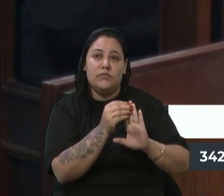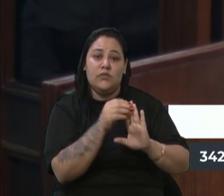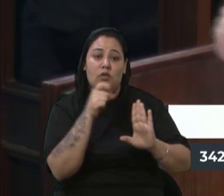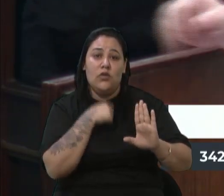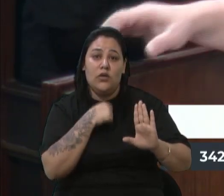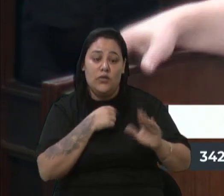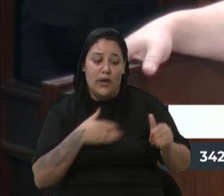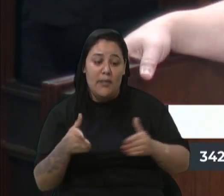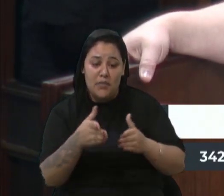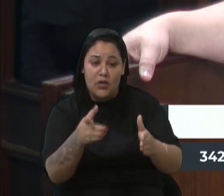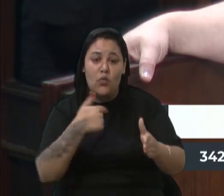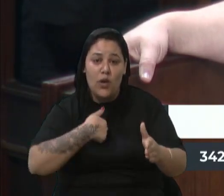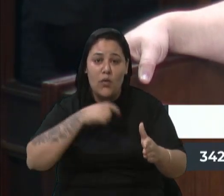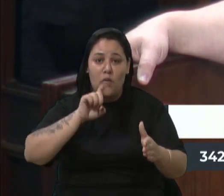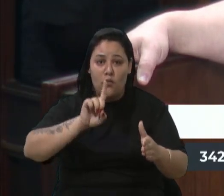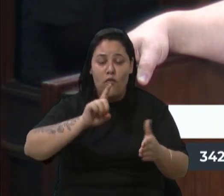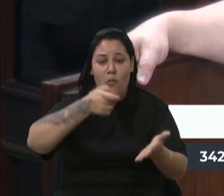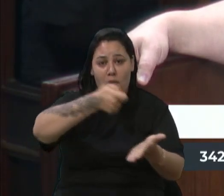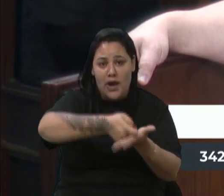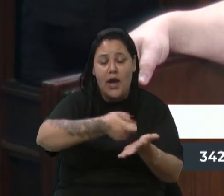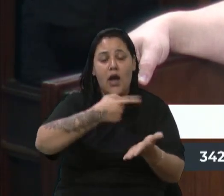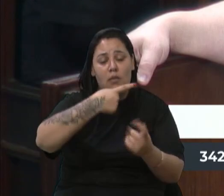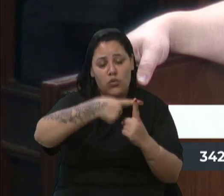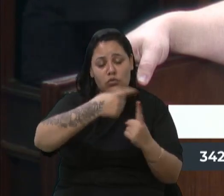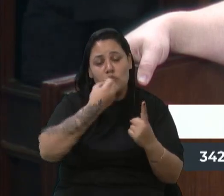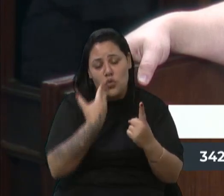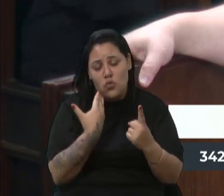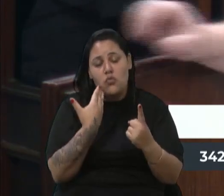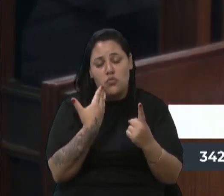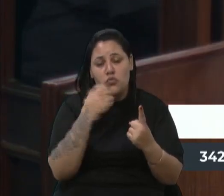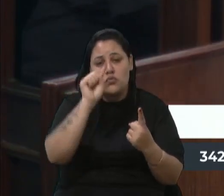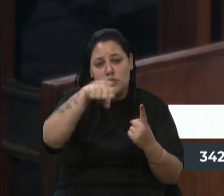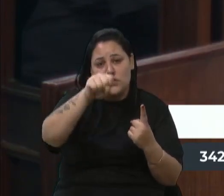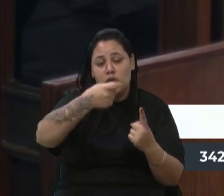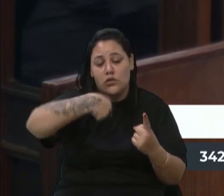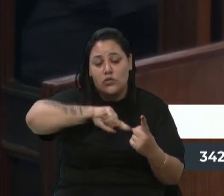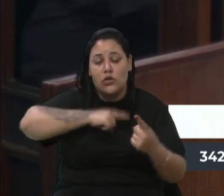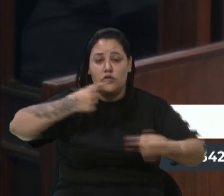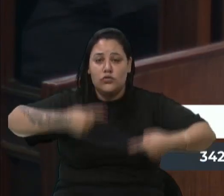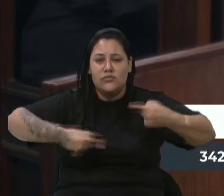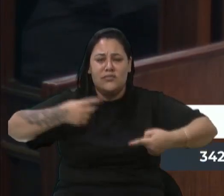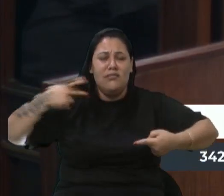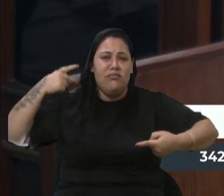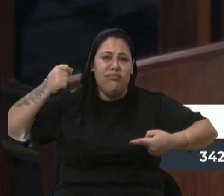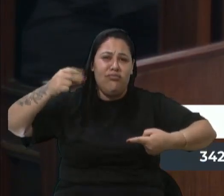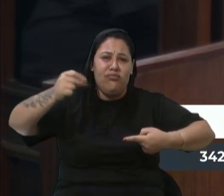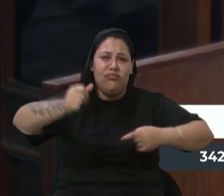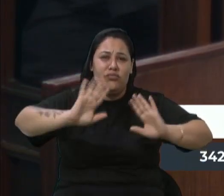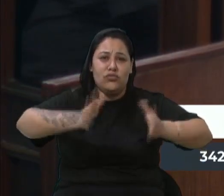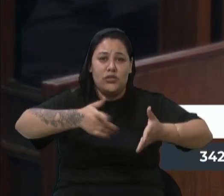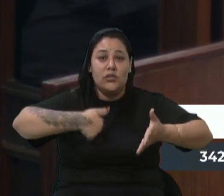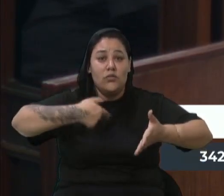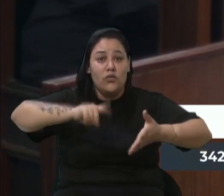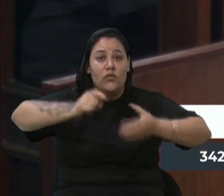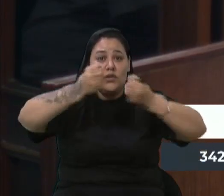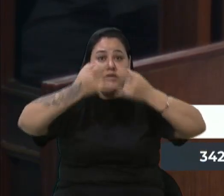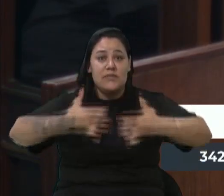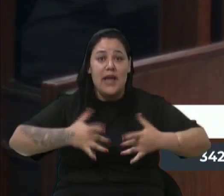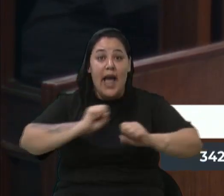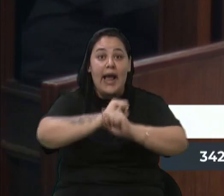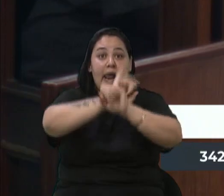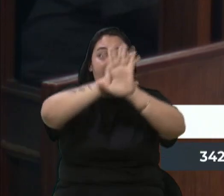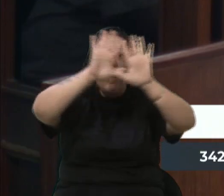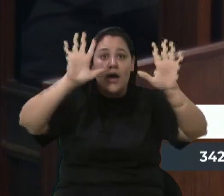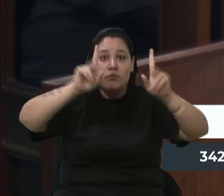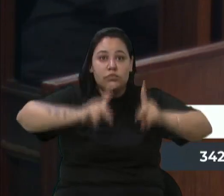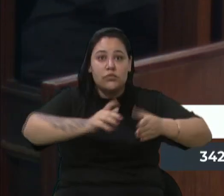acho positivo, enfim, e a gente debatia essa questão por muito tempo. Então, eu vou explicar um pouquinho para as pessoas que estão também